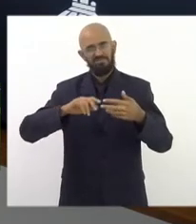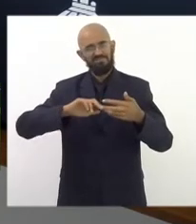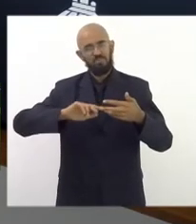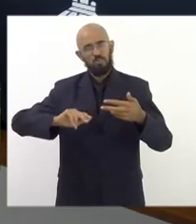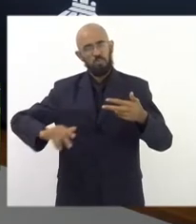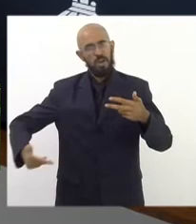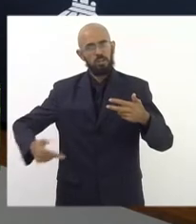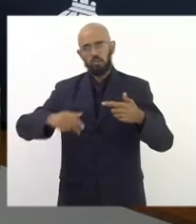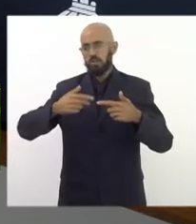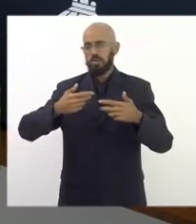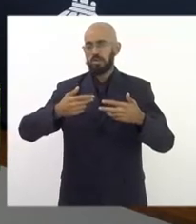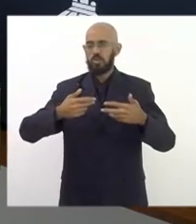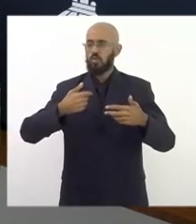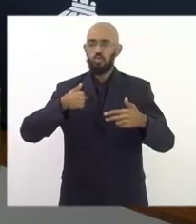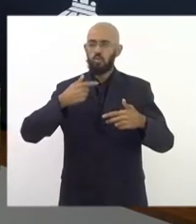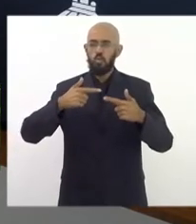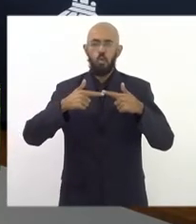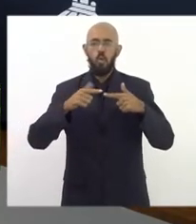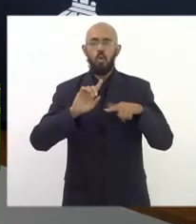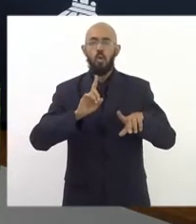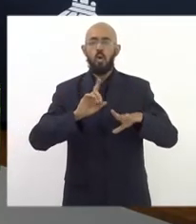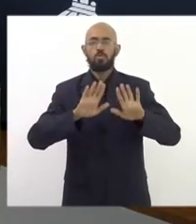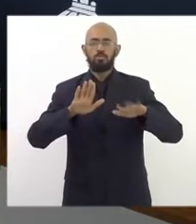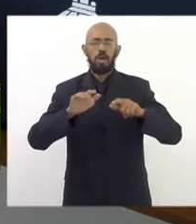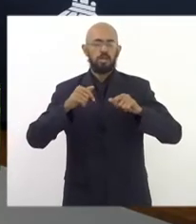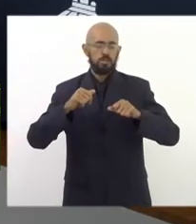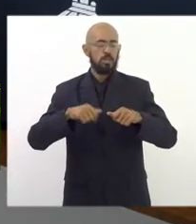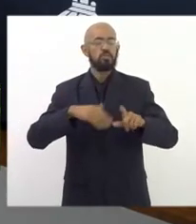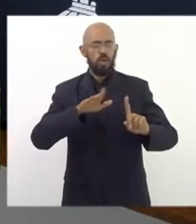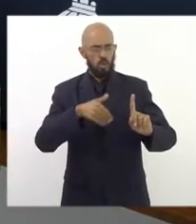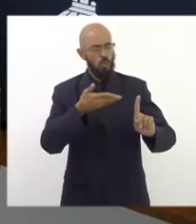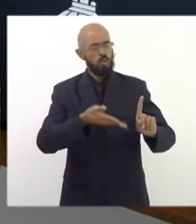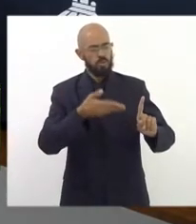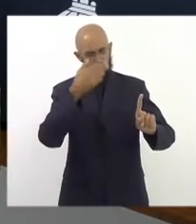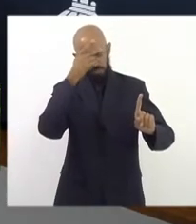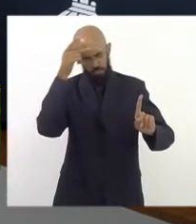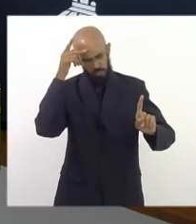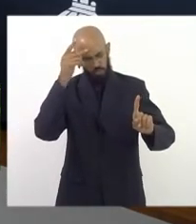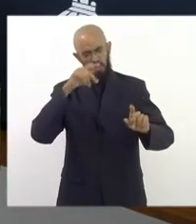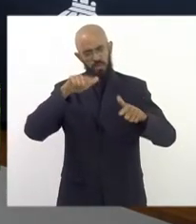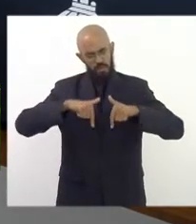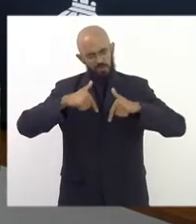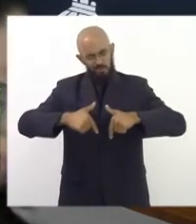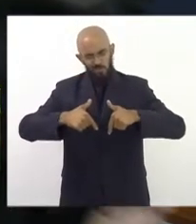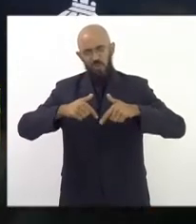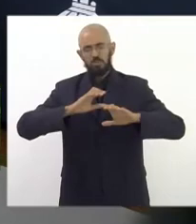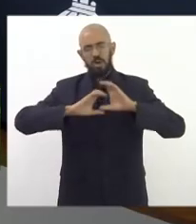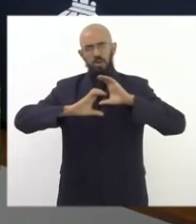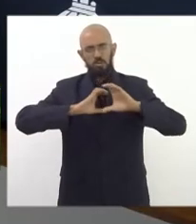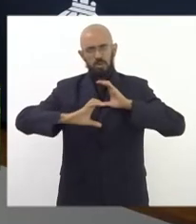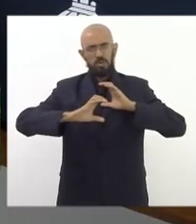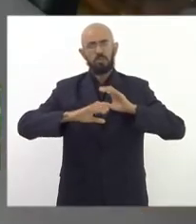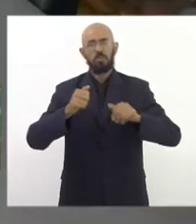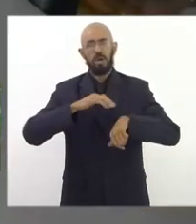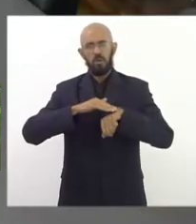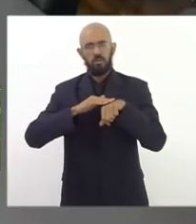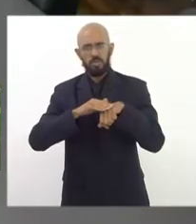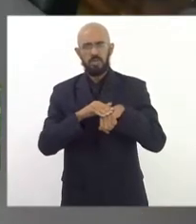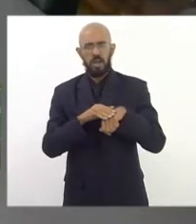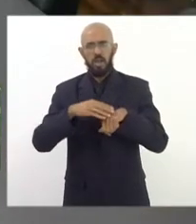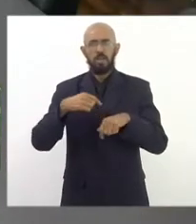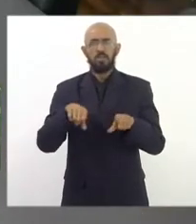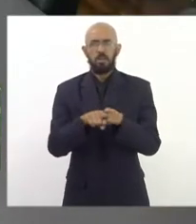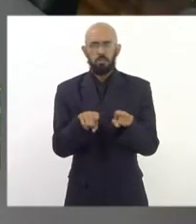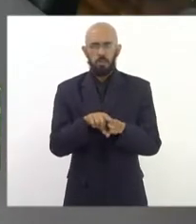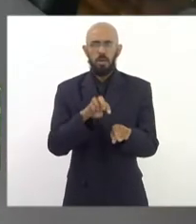impede de reconhecer quem se esforça para trabalhar, quem se esforça para dialogar, é o seu caso, é o caso da sua equipe, é o caso do Montese, com quem a gente dialoga muito